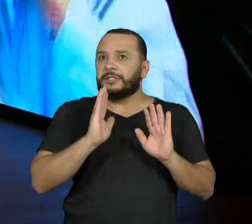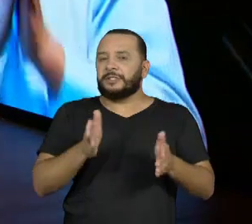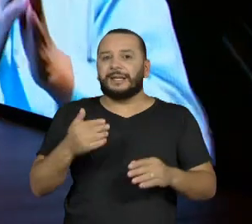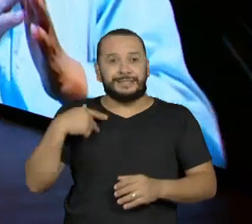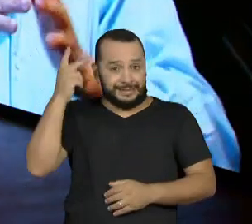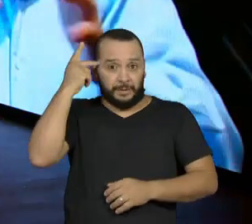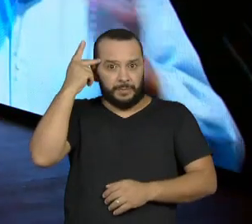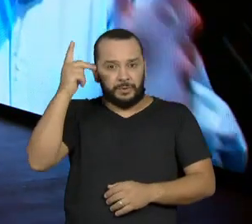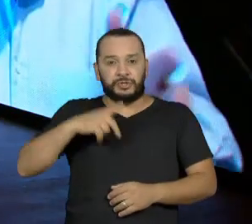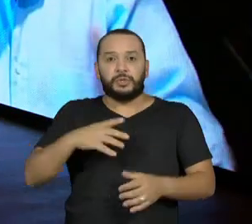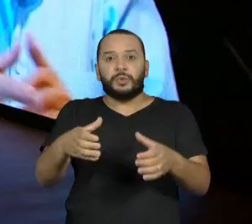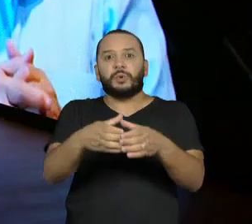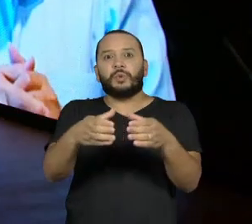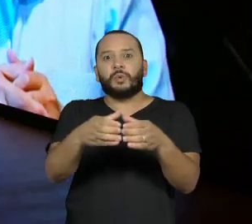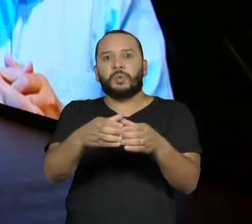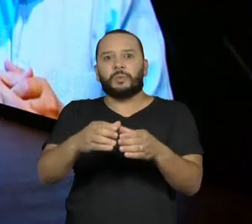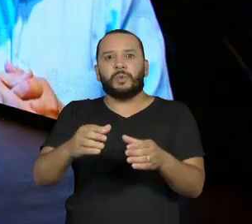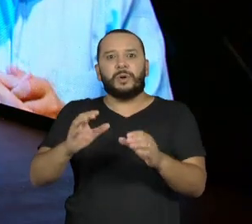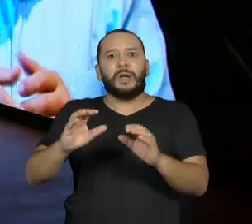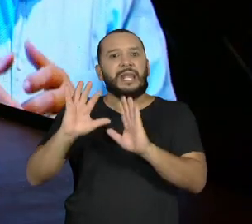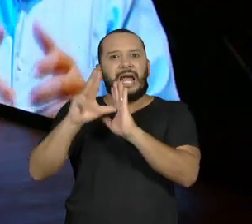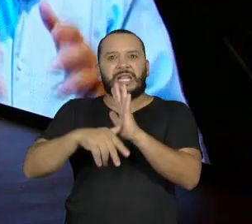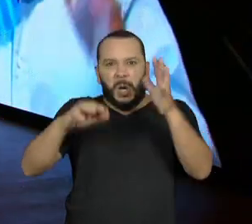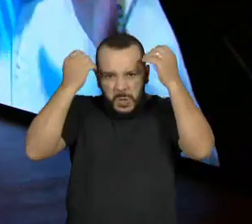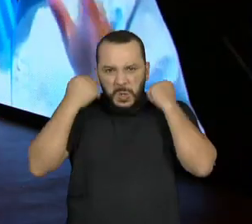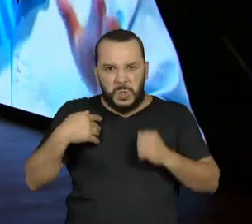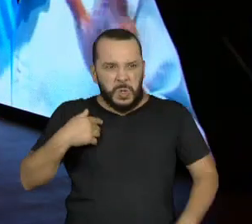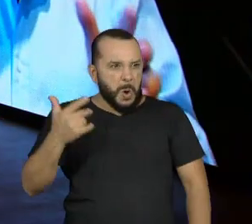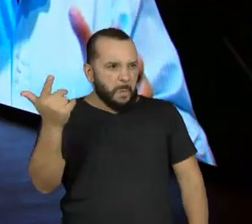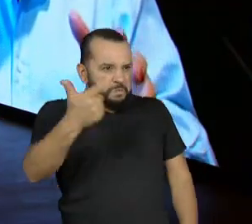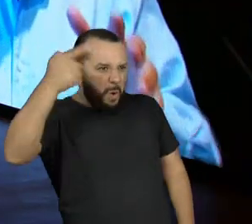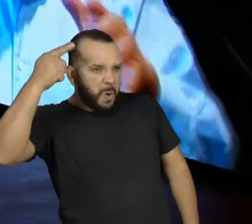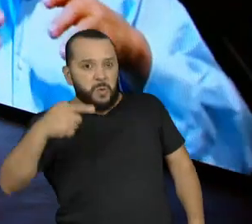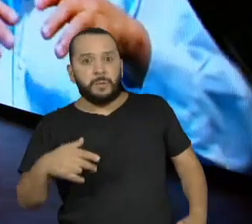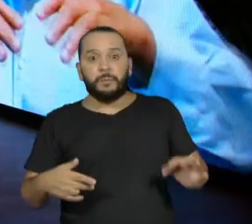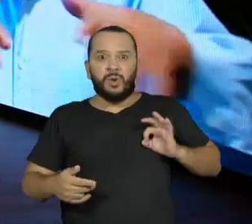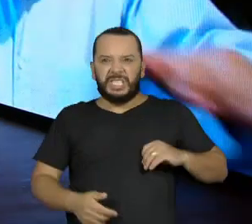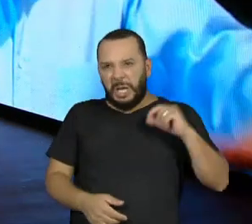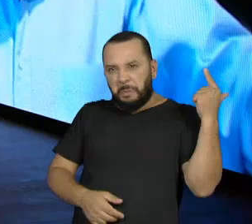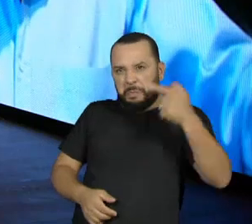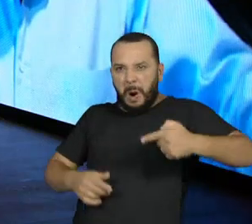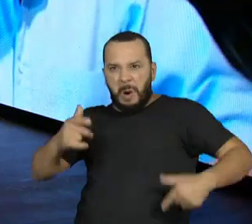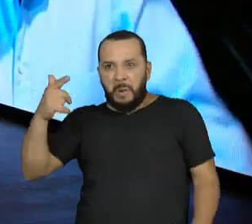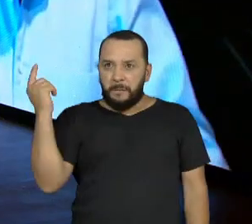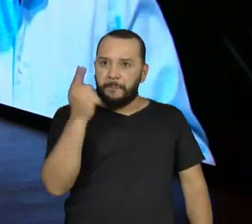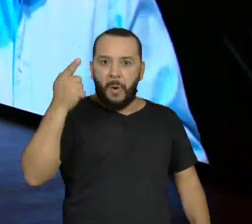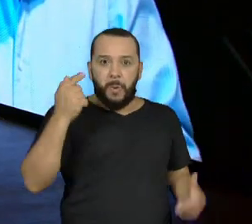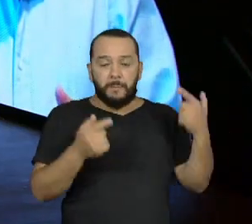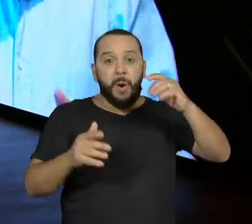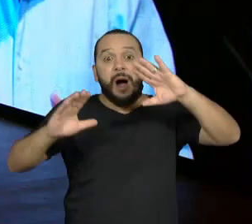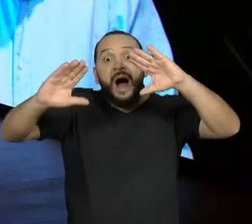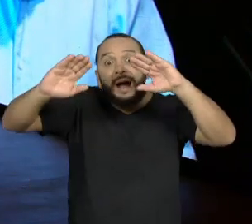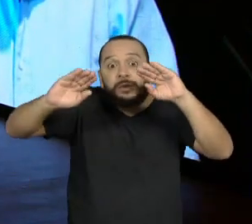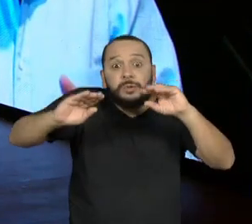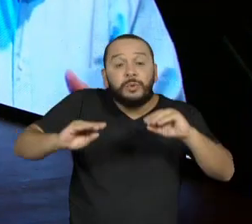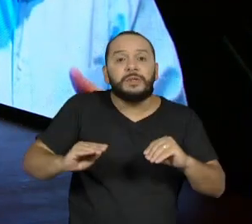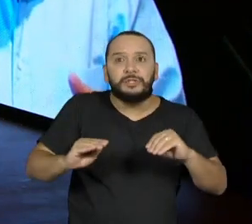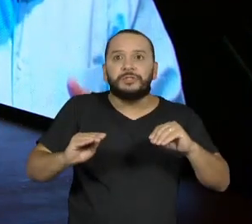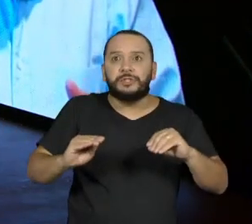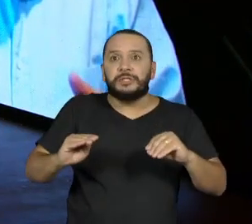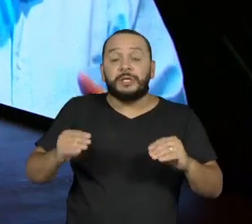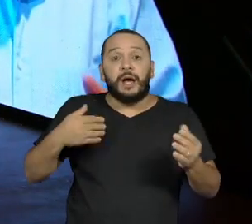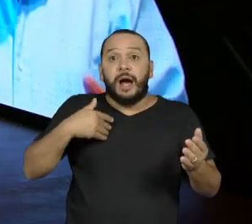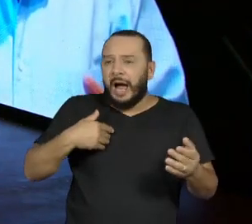Paulo, houve tiroteio, de noite, descampado, e de repente